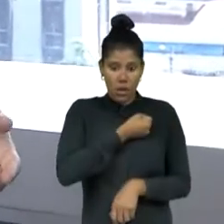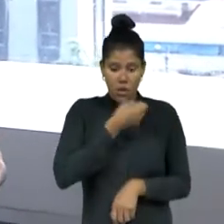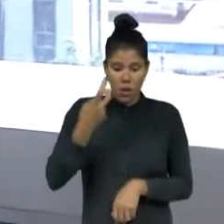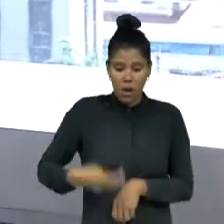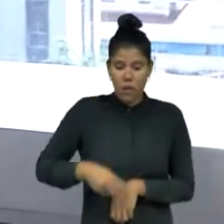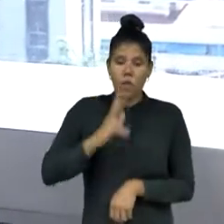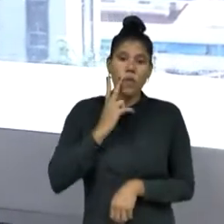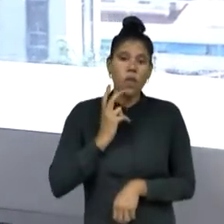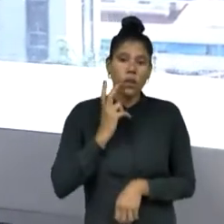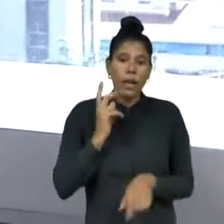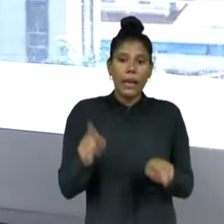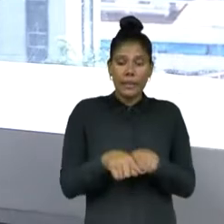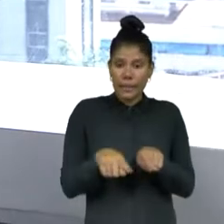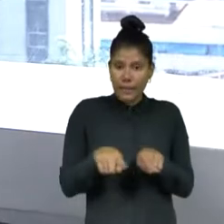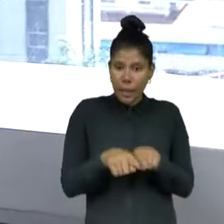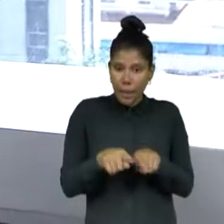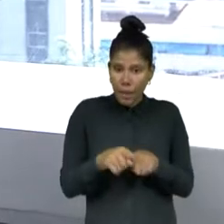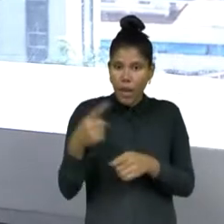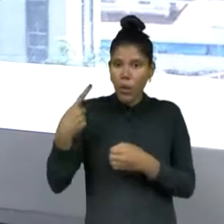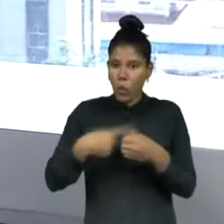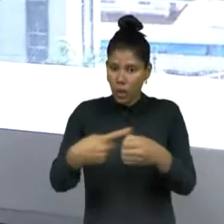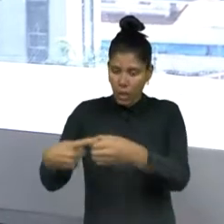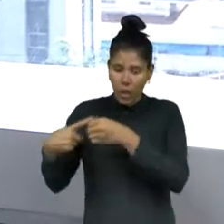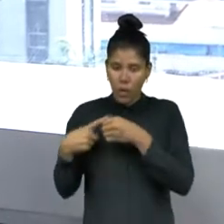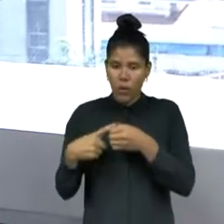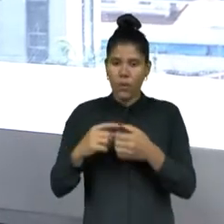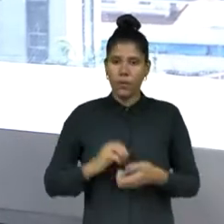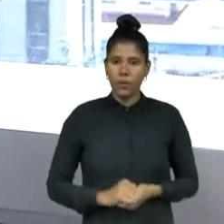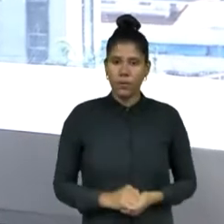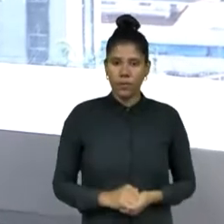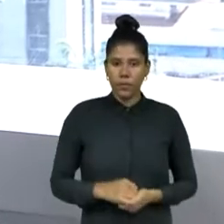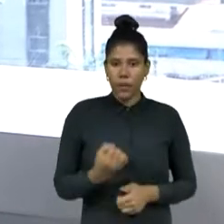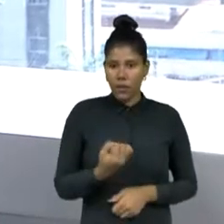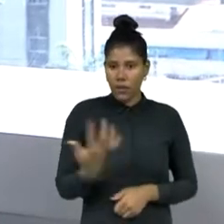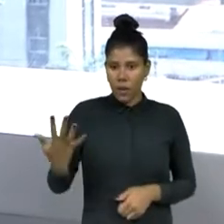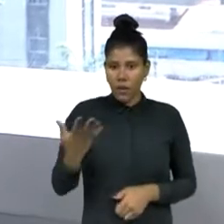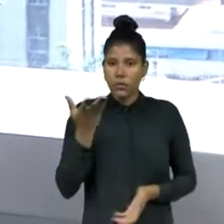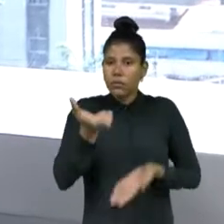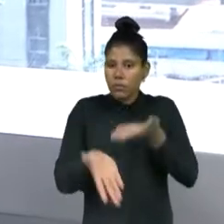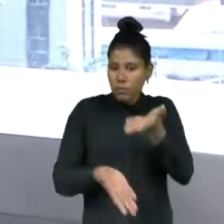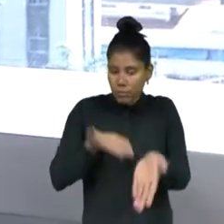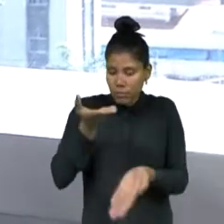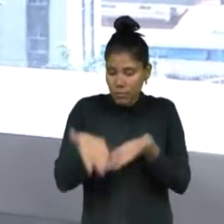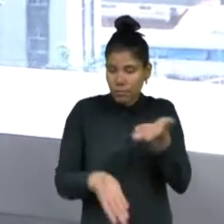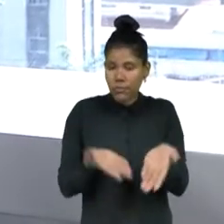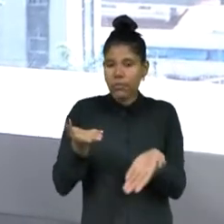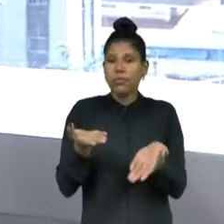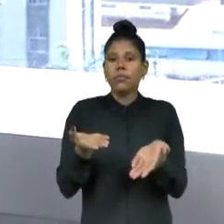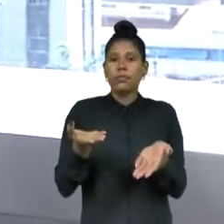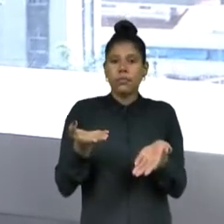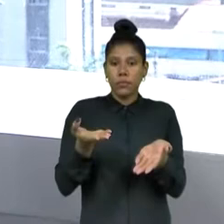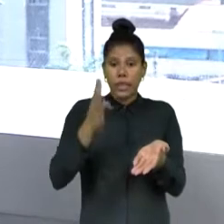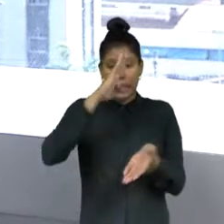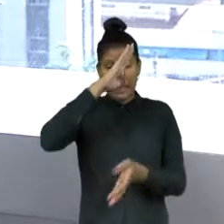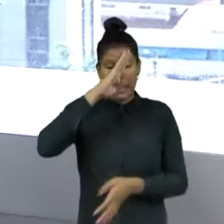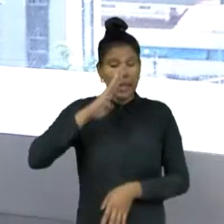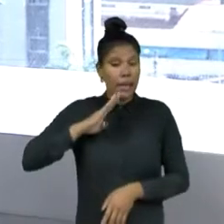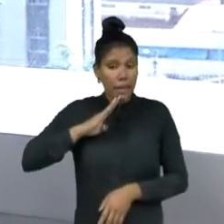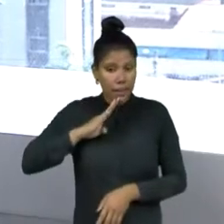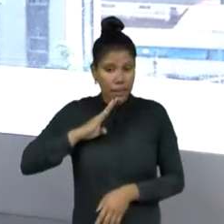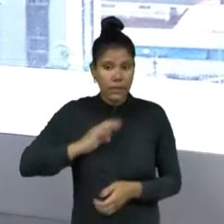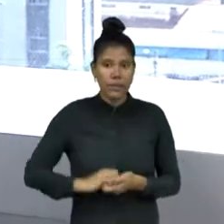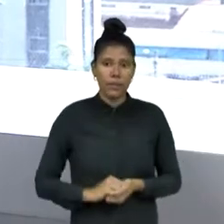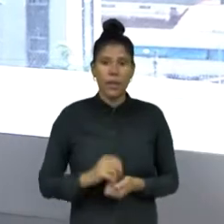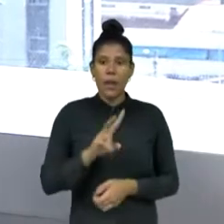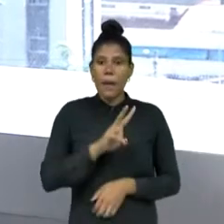outras 3 no interior do estado. Vários serviços são ofertados à população de forma gratuita. A gente vai saber